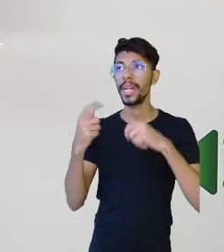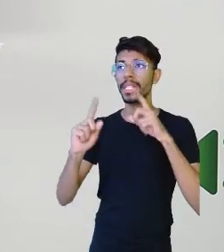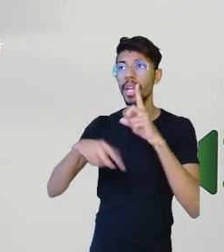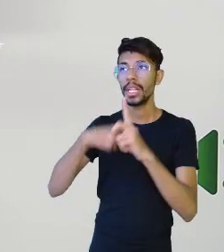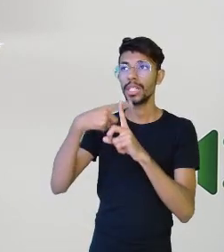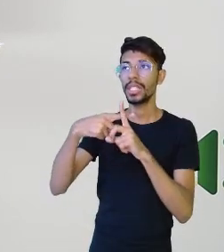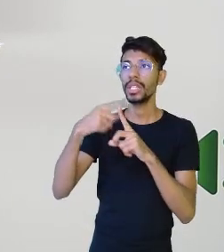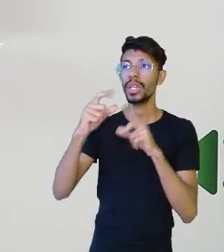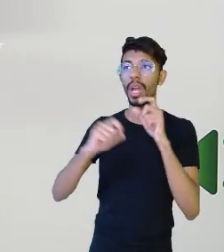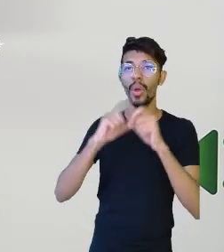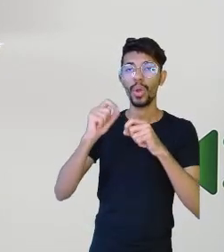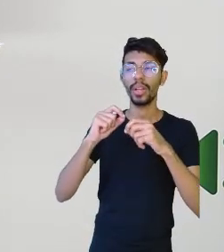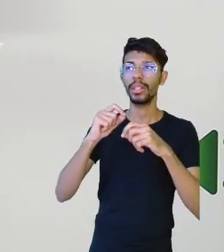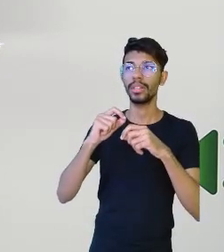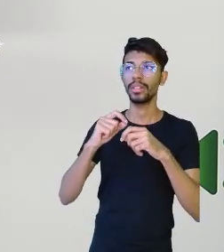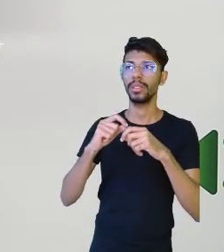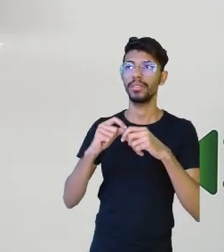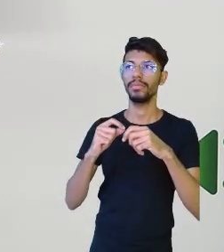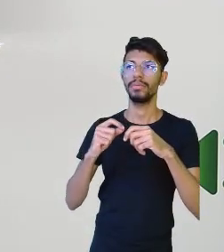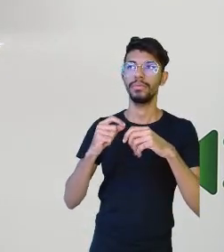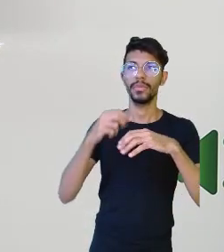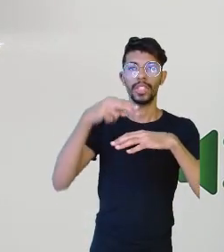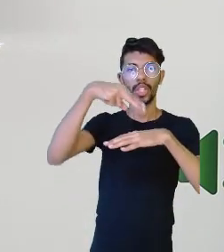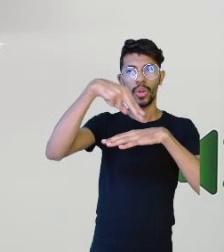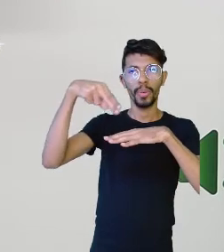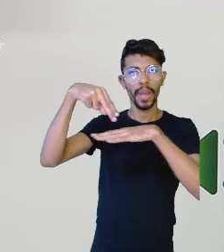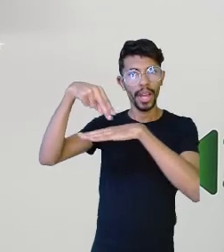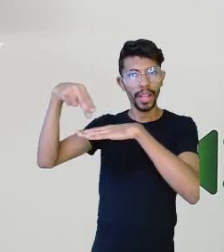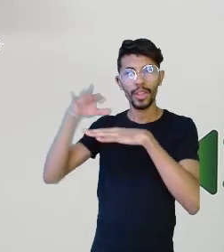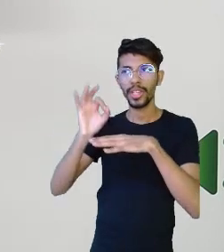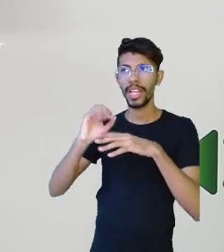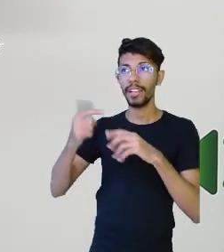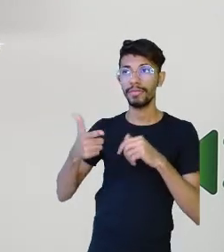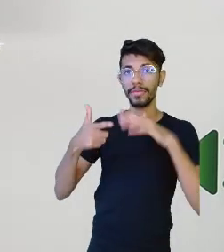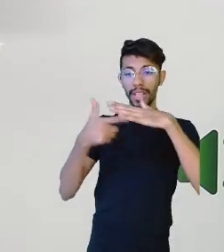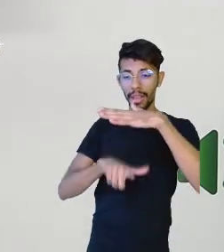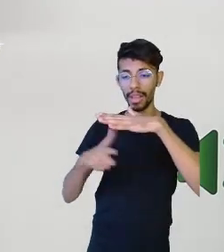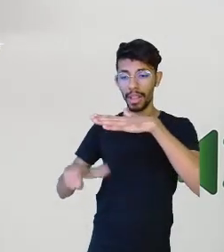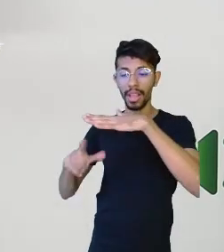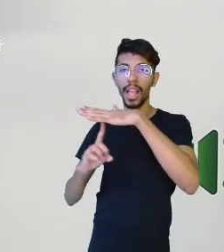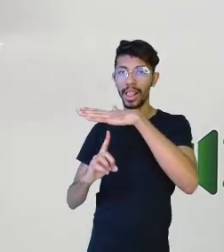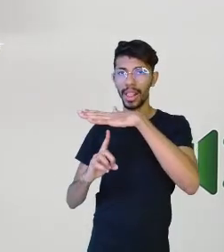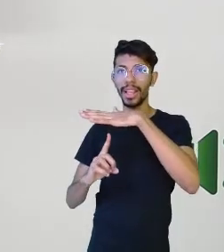repetir o denominador. Isso a gente praticou demais. Gente,